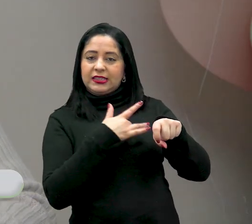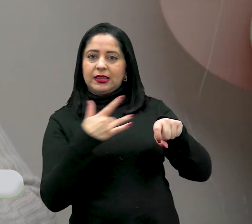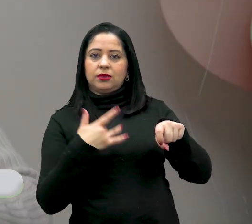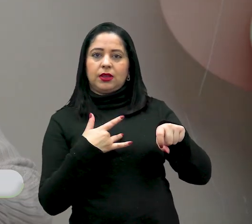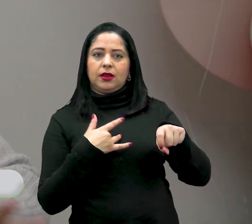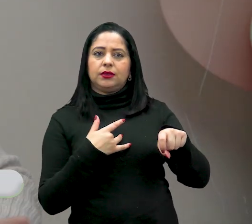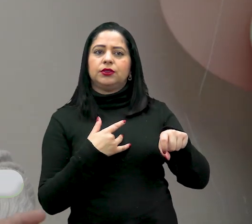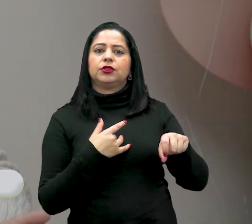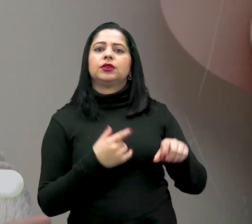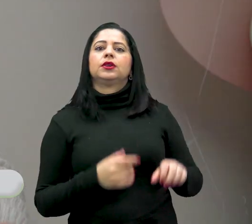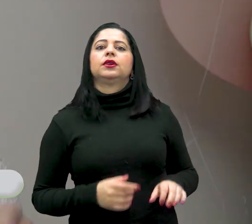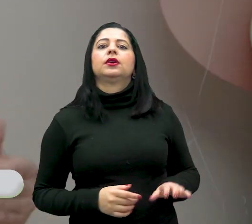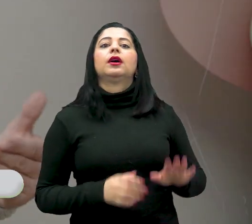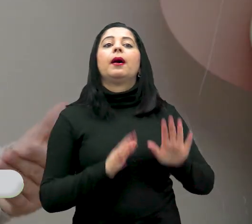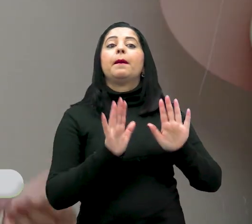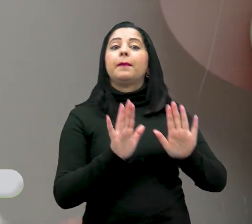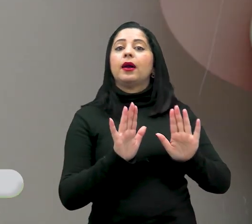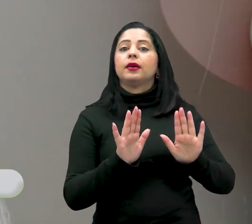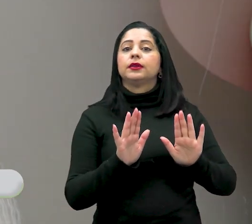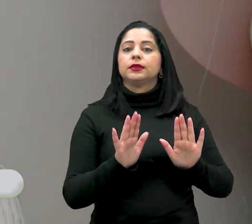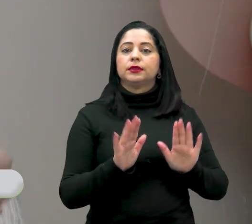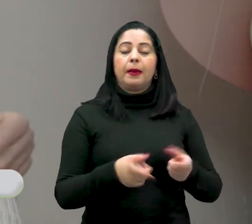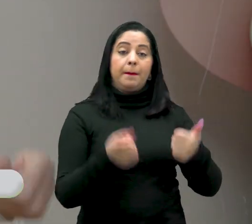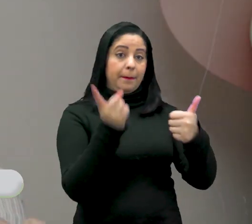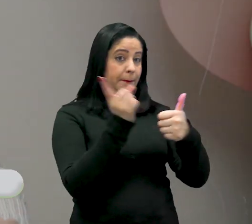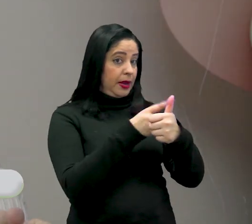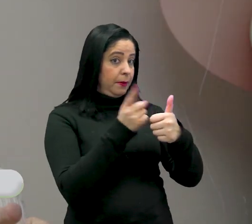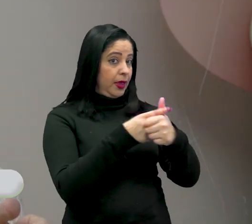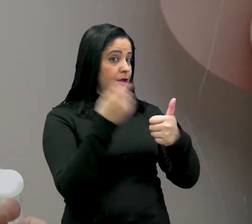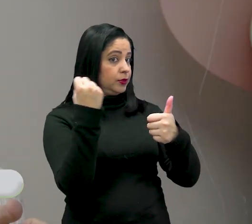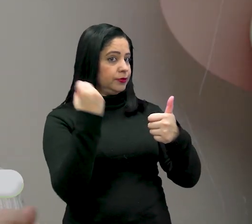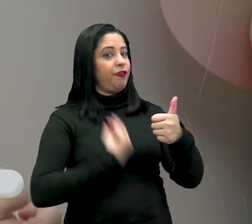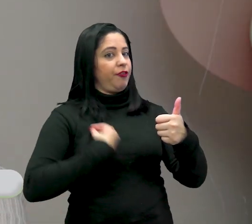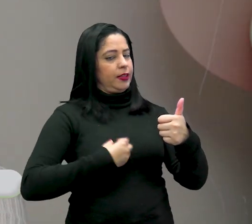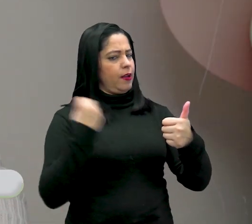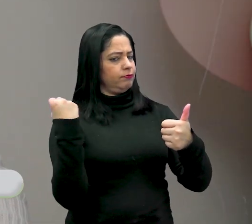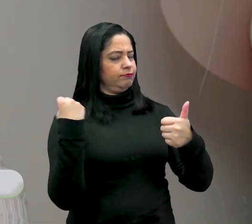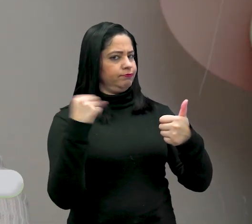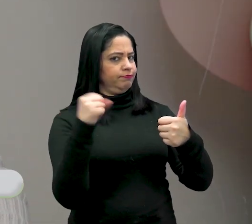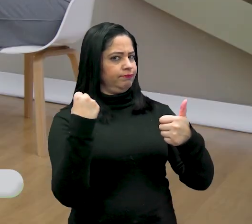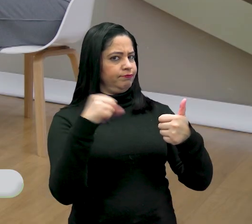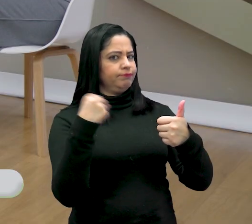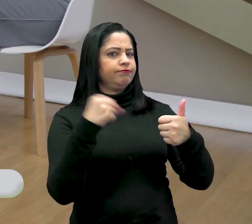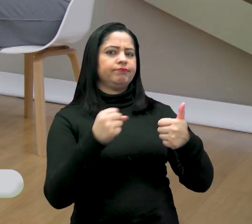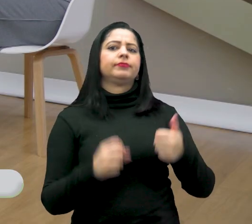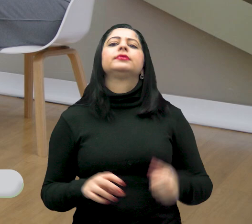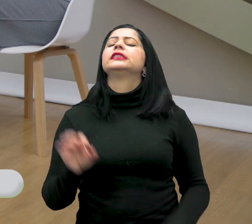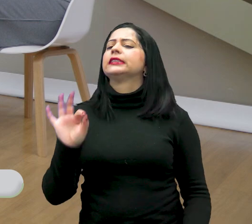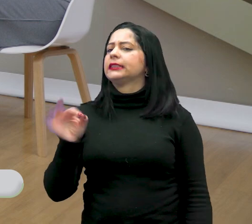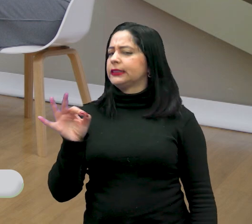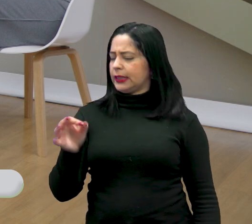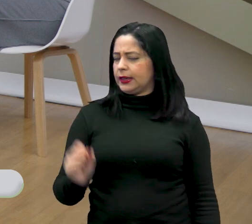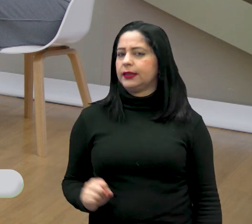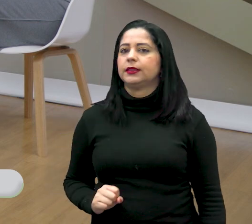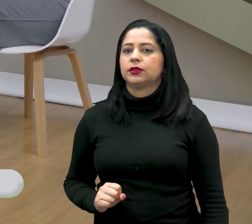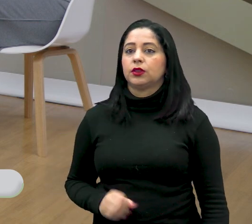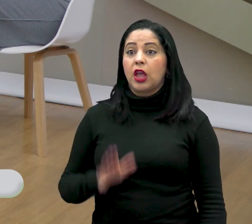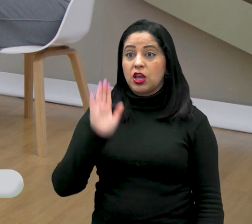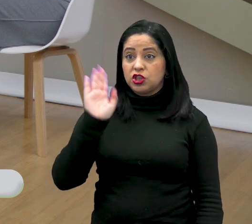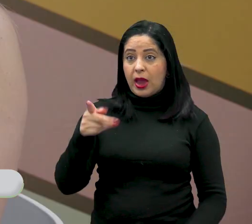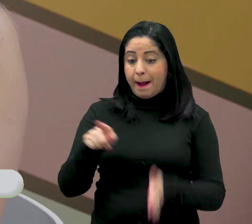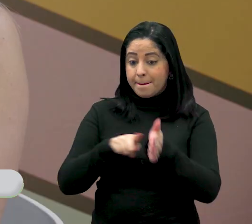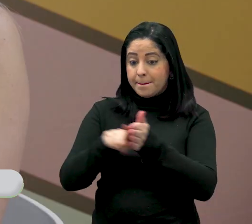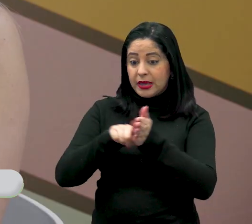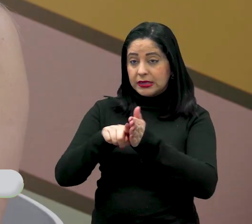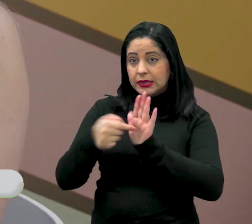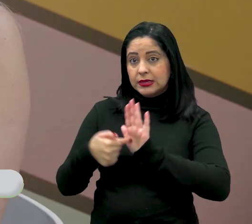já passou, mas nunca é demais reforçar, as principais orientações. Primeira de todas, uma vida ativa, certo? Com certeza, com certeza. A gente tem